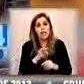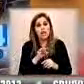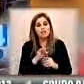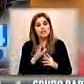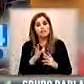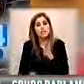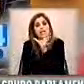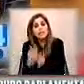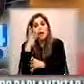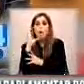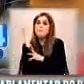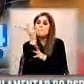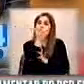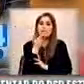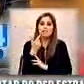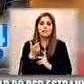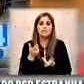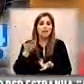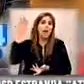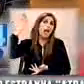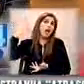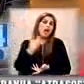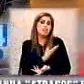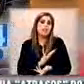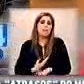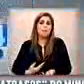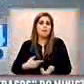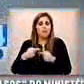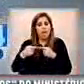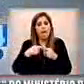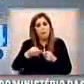ambiente que existia nessa área na altura dos lusitanos e dos romanos. Muito bem, obrigado,